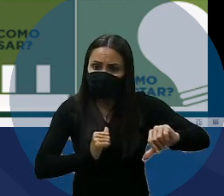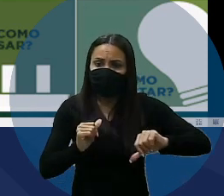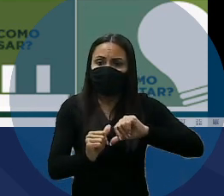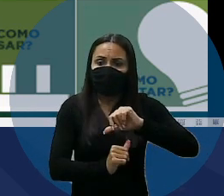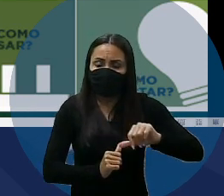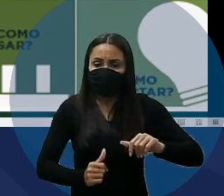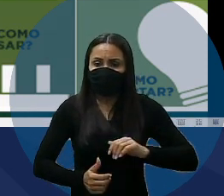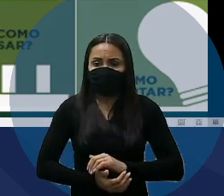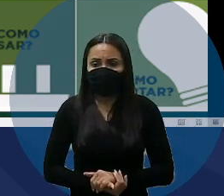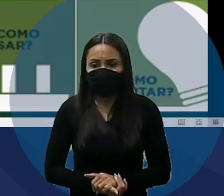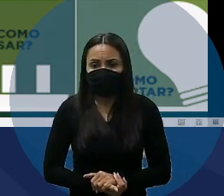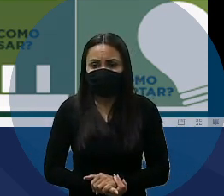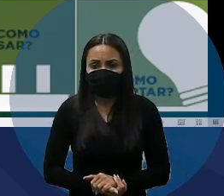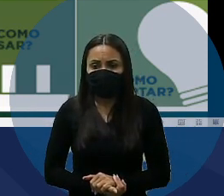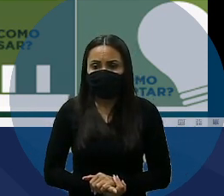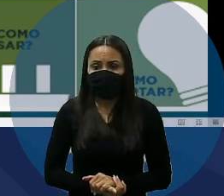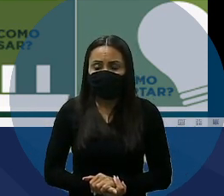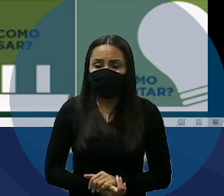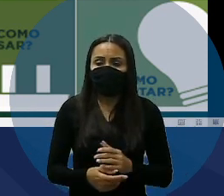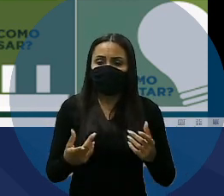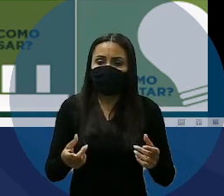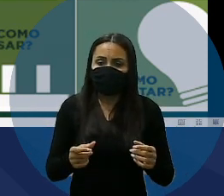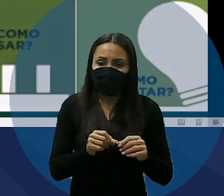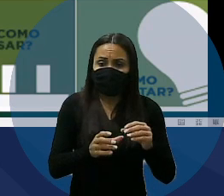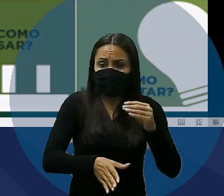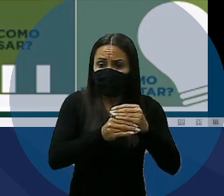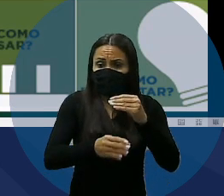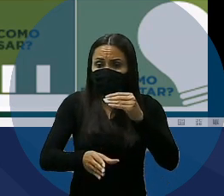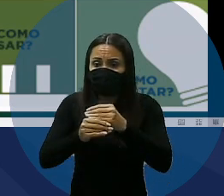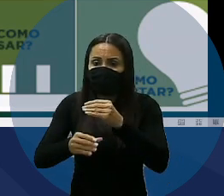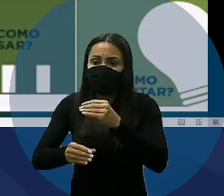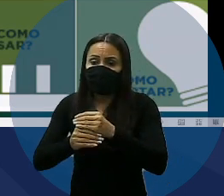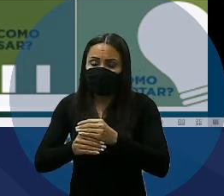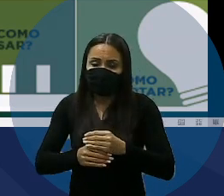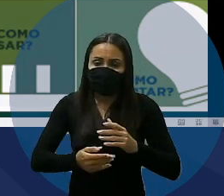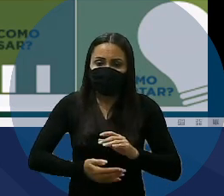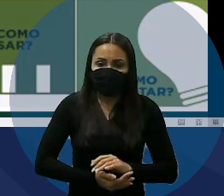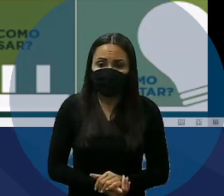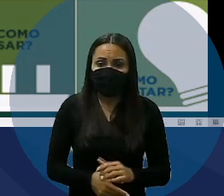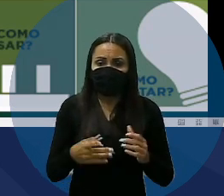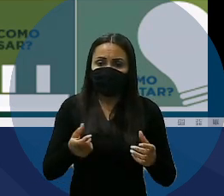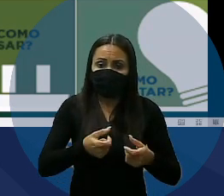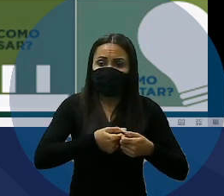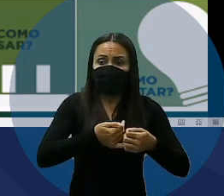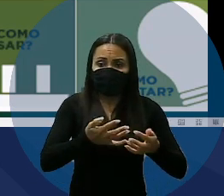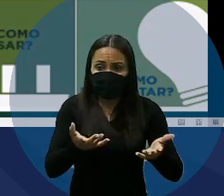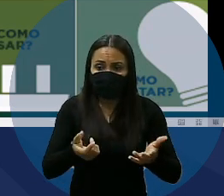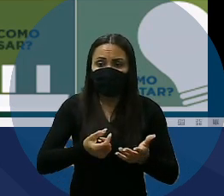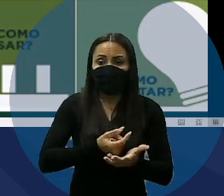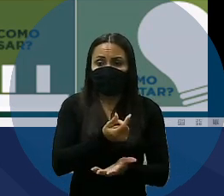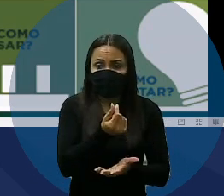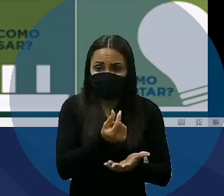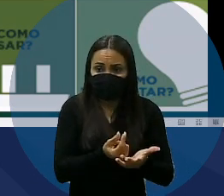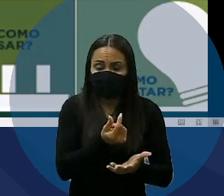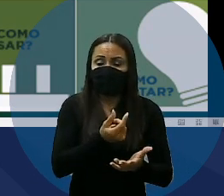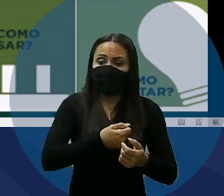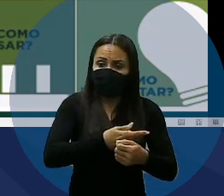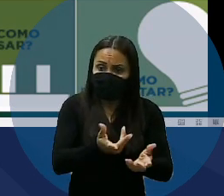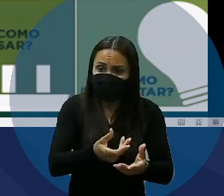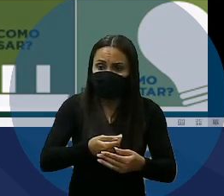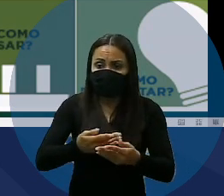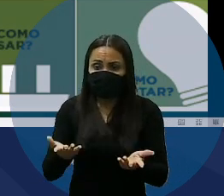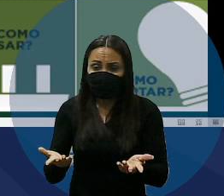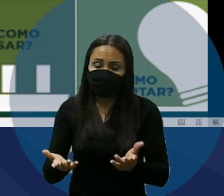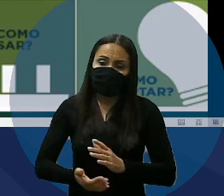vai causando um desequilíbrio, né, na economia. Você vai gastando e desperdiçando sem necessidade.